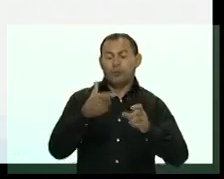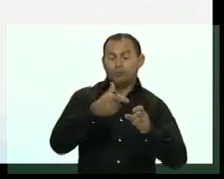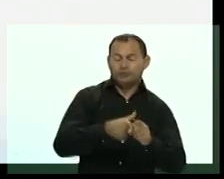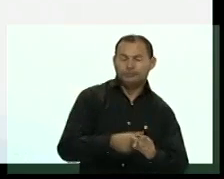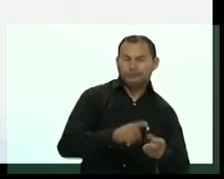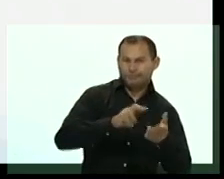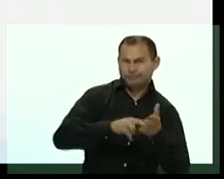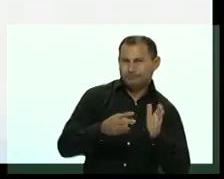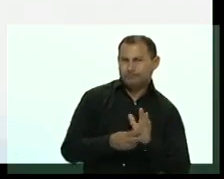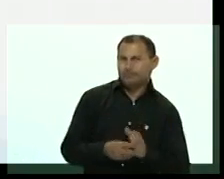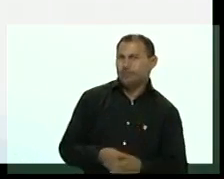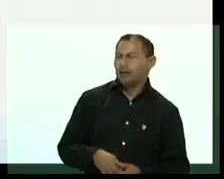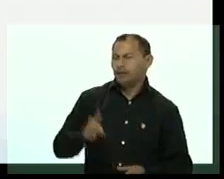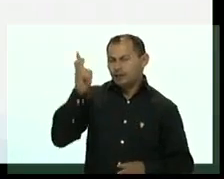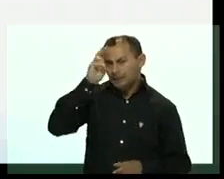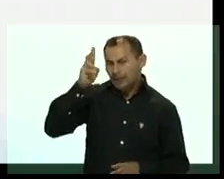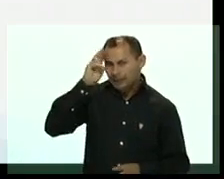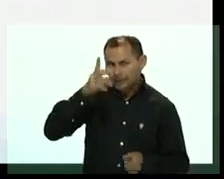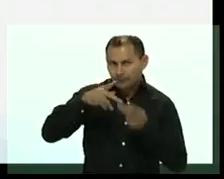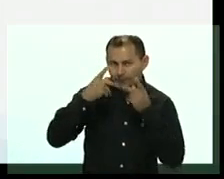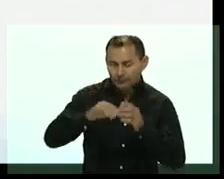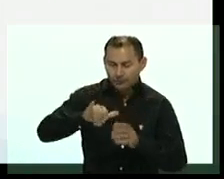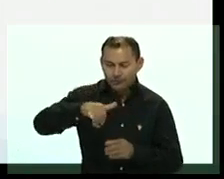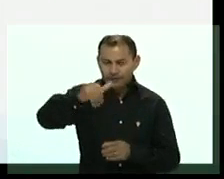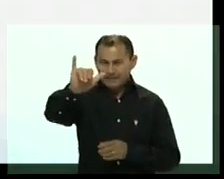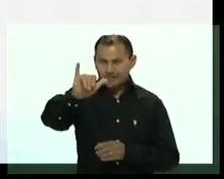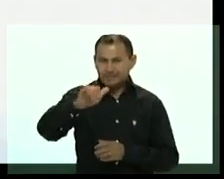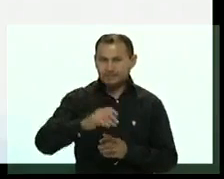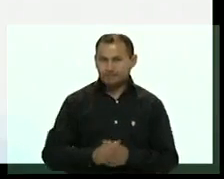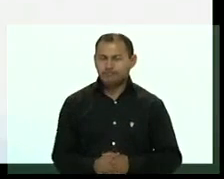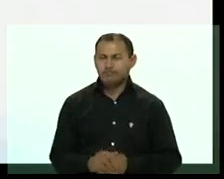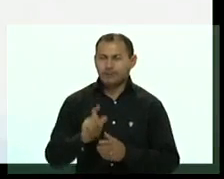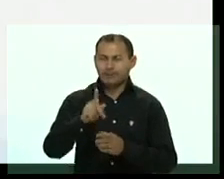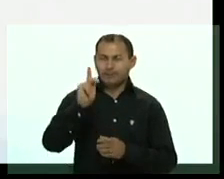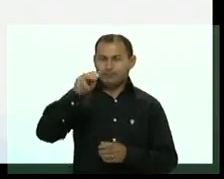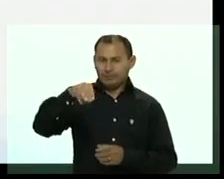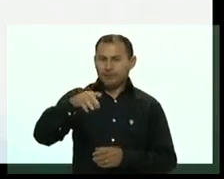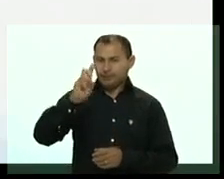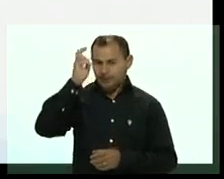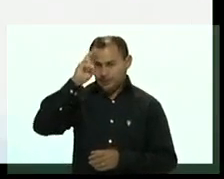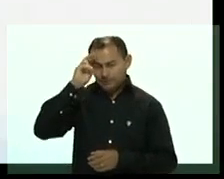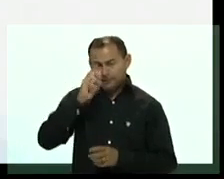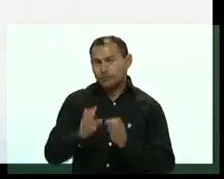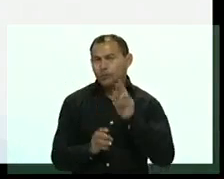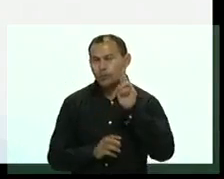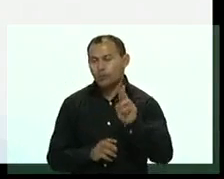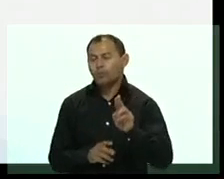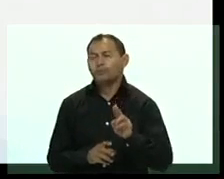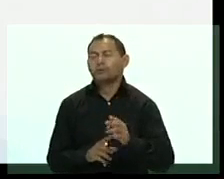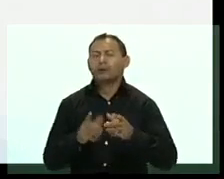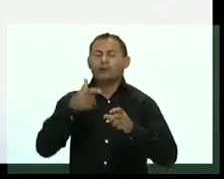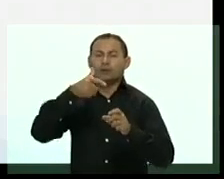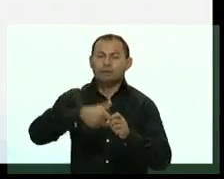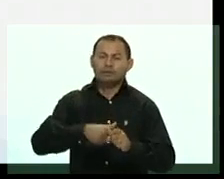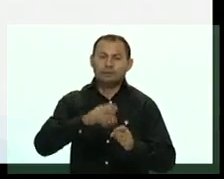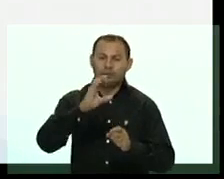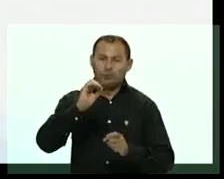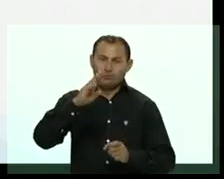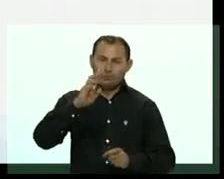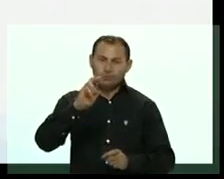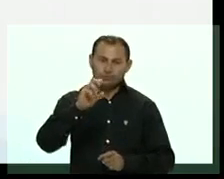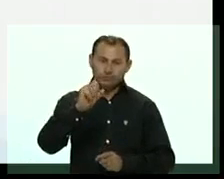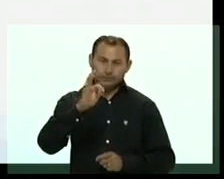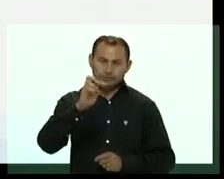quer dizer isso, então? Lembra que a gente chamou o Y da questão da quilometragem? E o U era o litros de